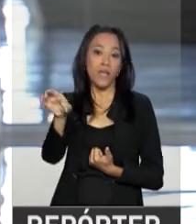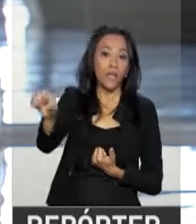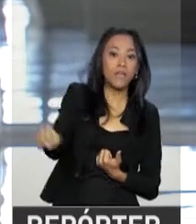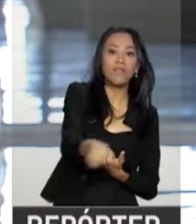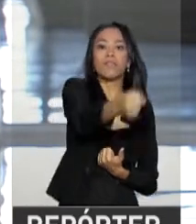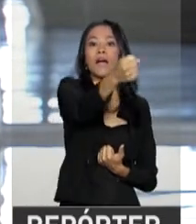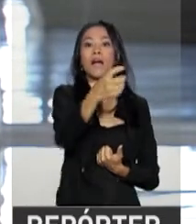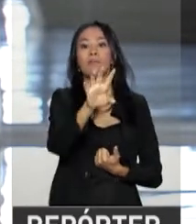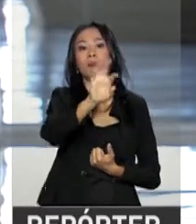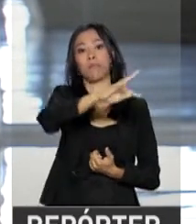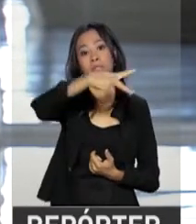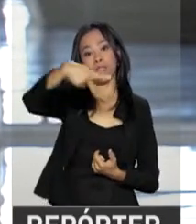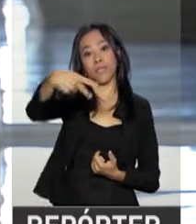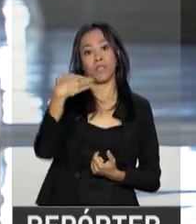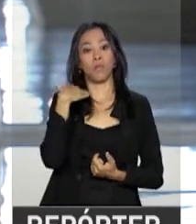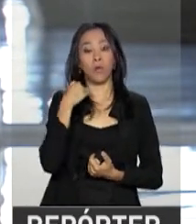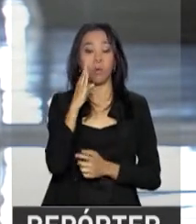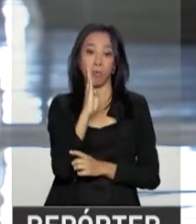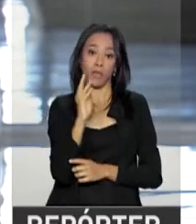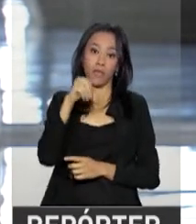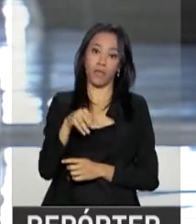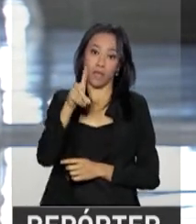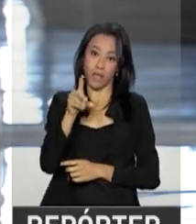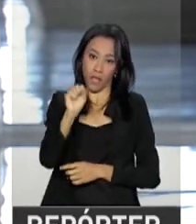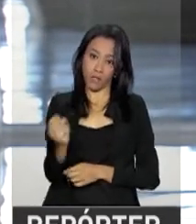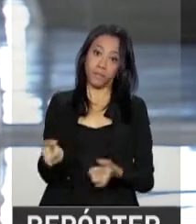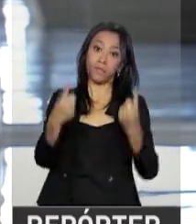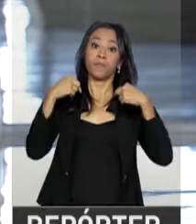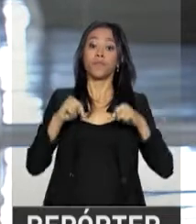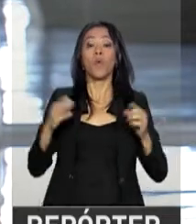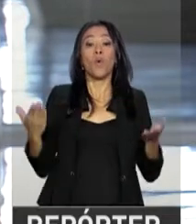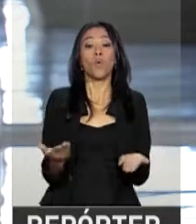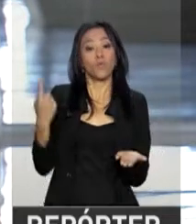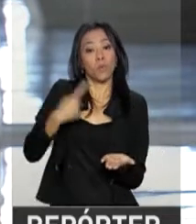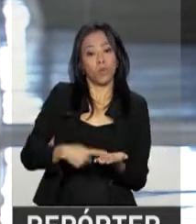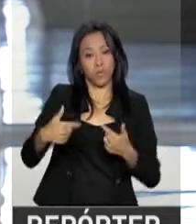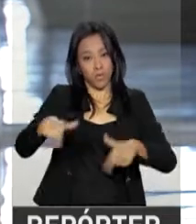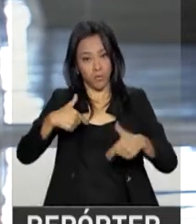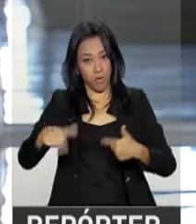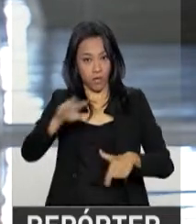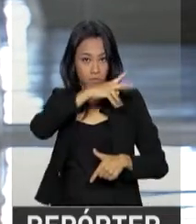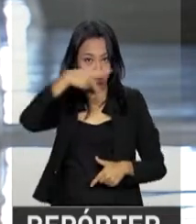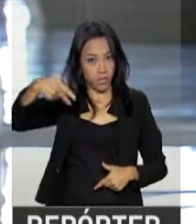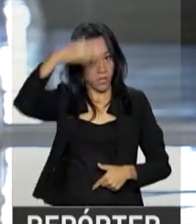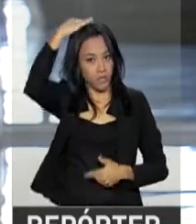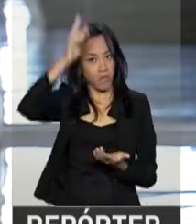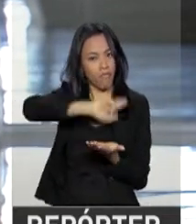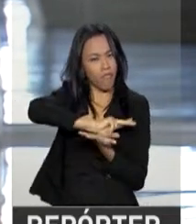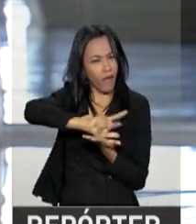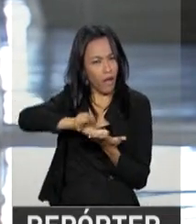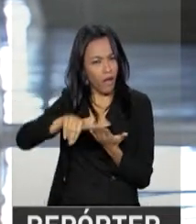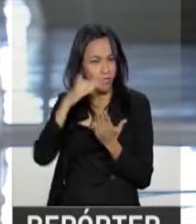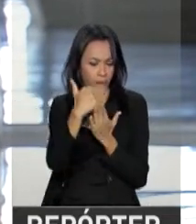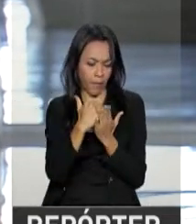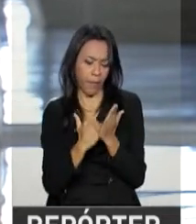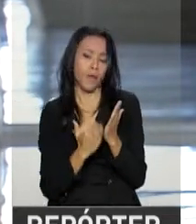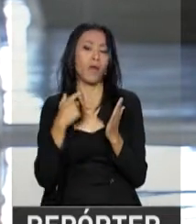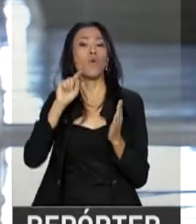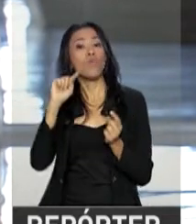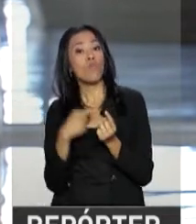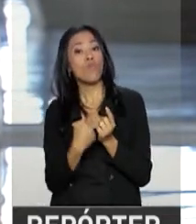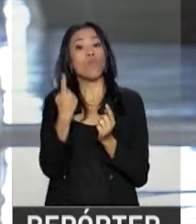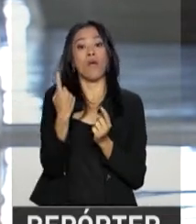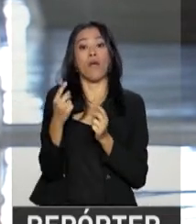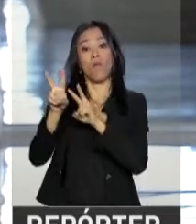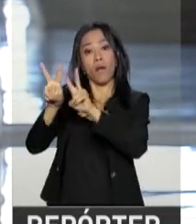do BNDES. E hoje, a agenda do presidente Michel Temer está bastante cheia, são vários compromissos. Um deles, por exemplo, é uma reunião